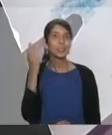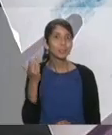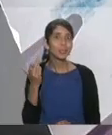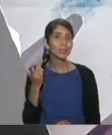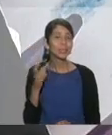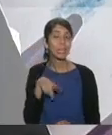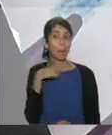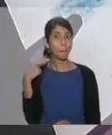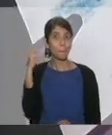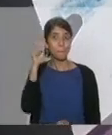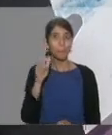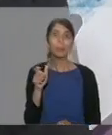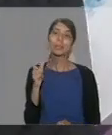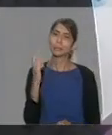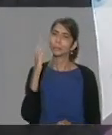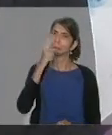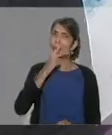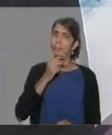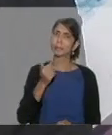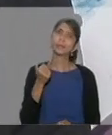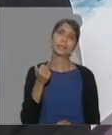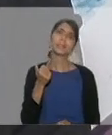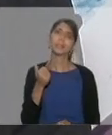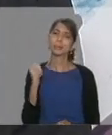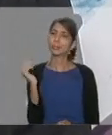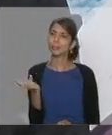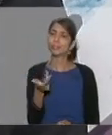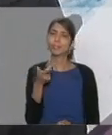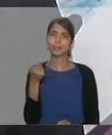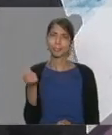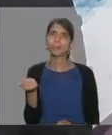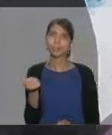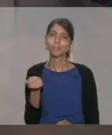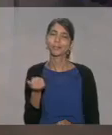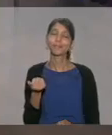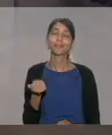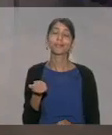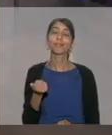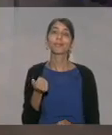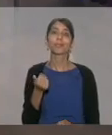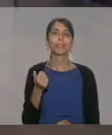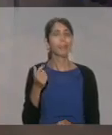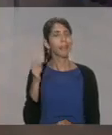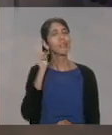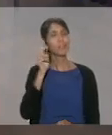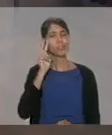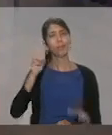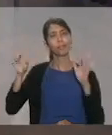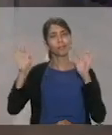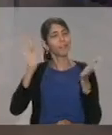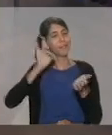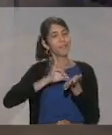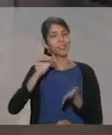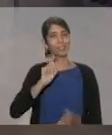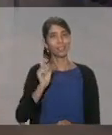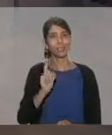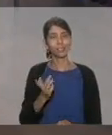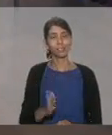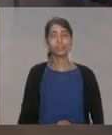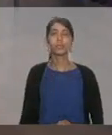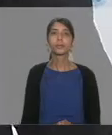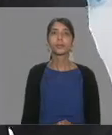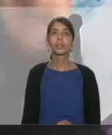morte bonita, hein? Eu li, meu Deus, que espetáculo de morte. Ficção, a gente